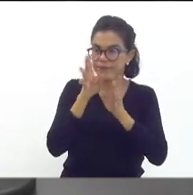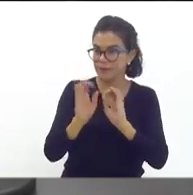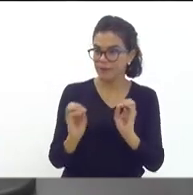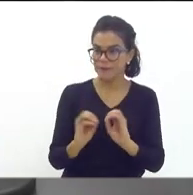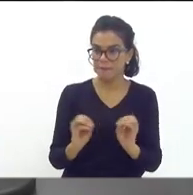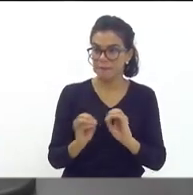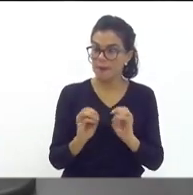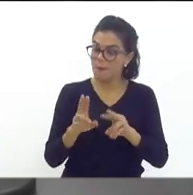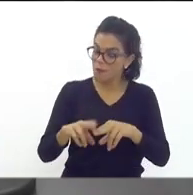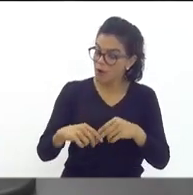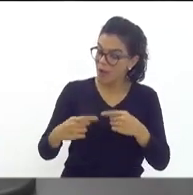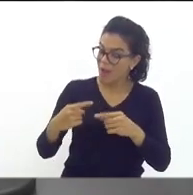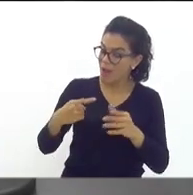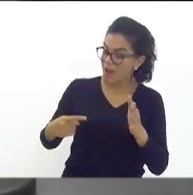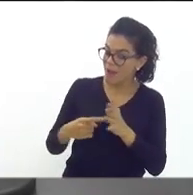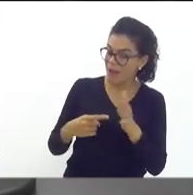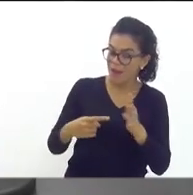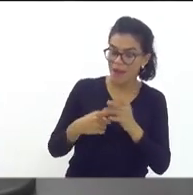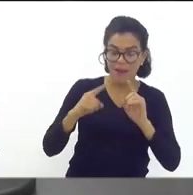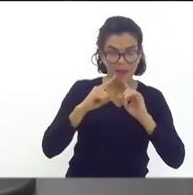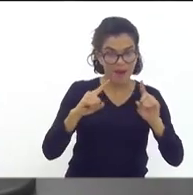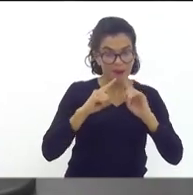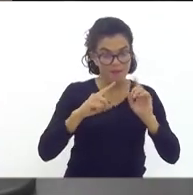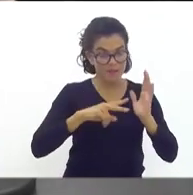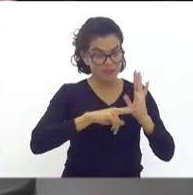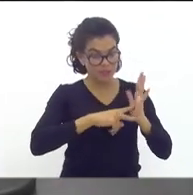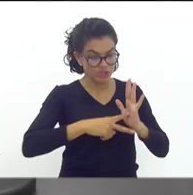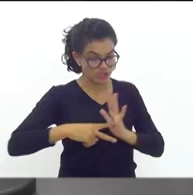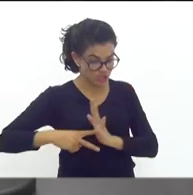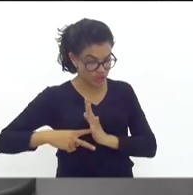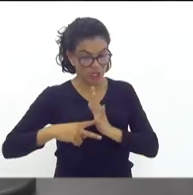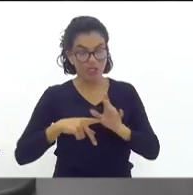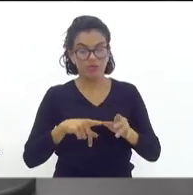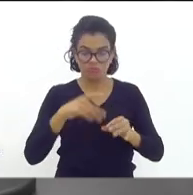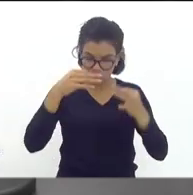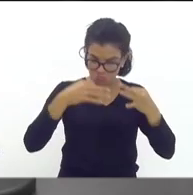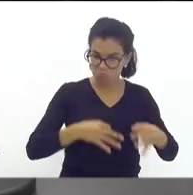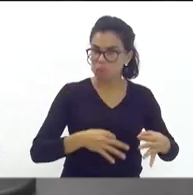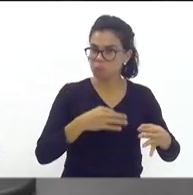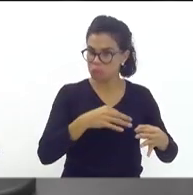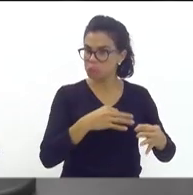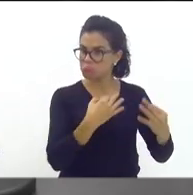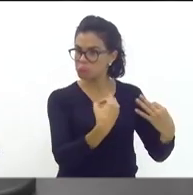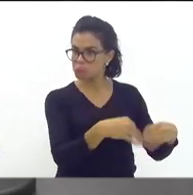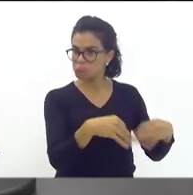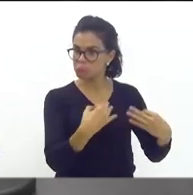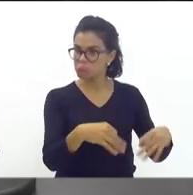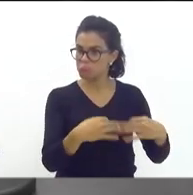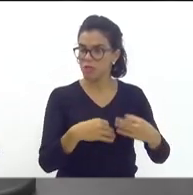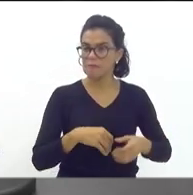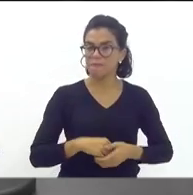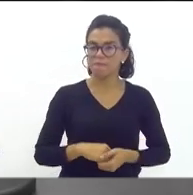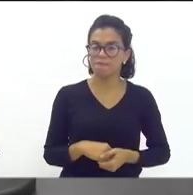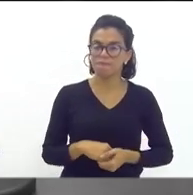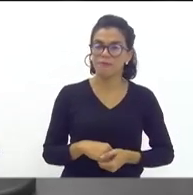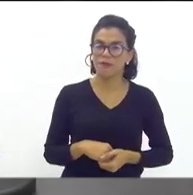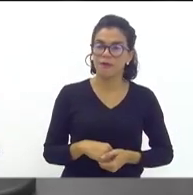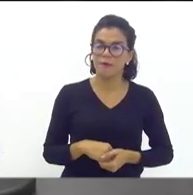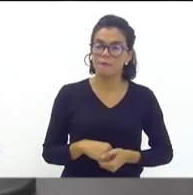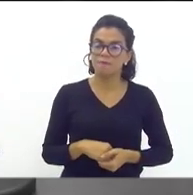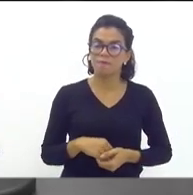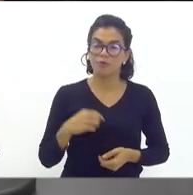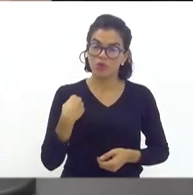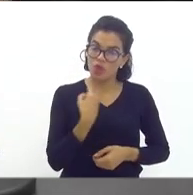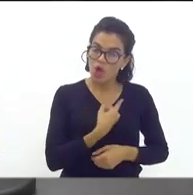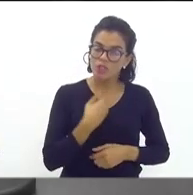diversas reclamações de Sindicatos com legitimidade para para o assunto estamos